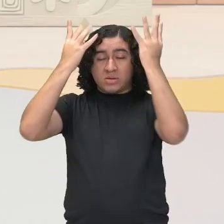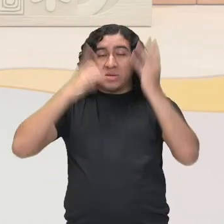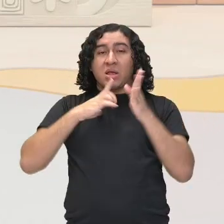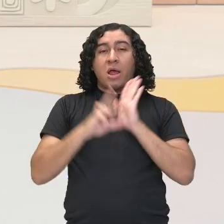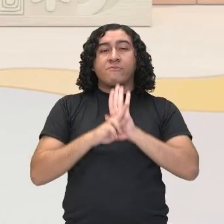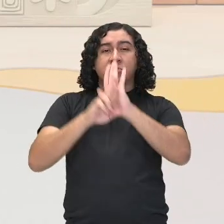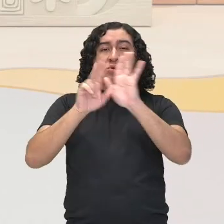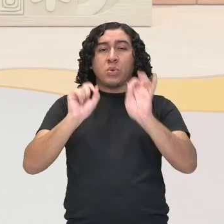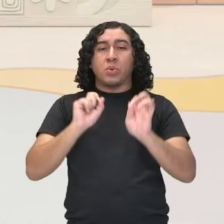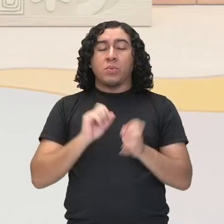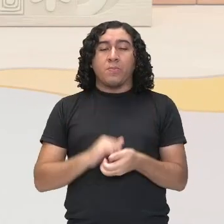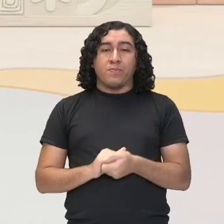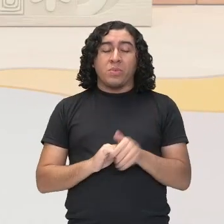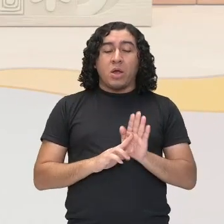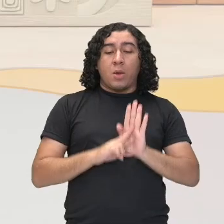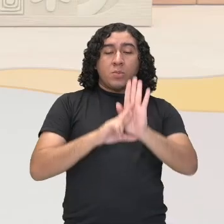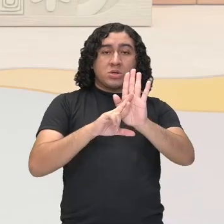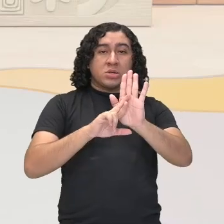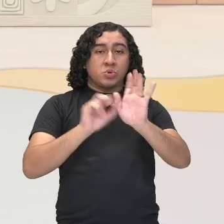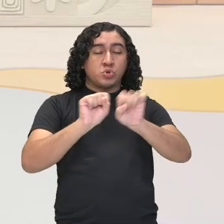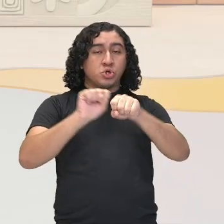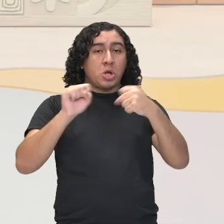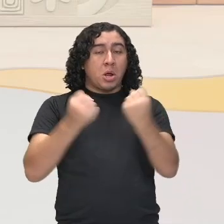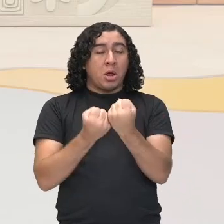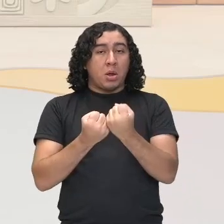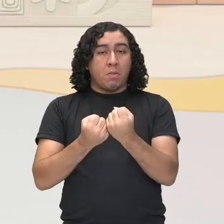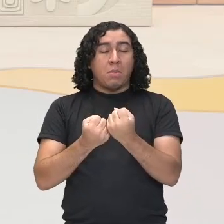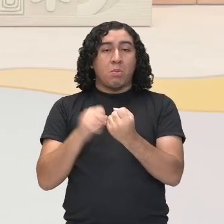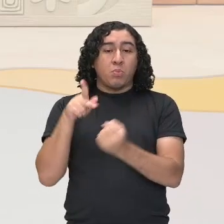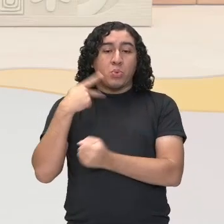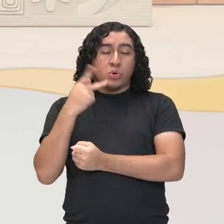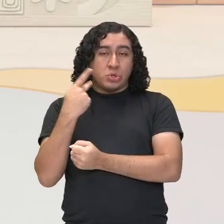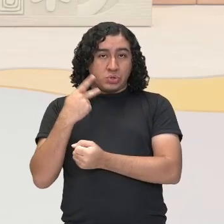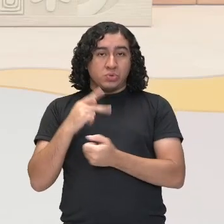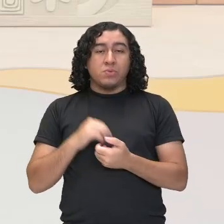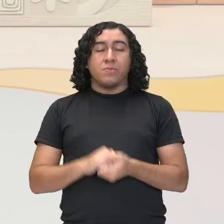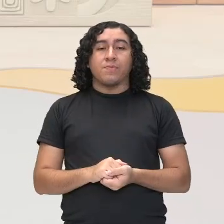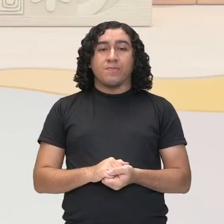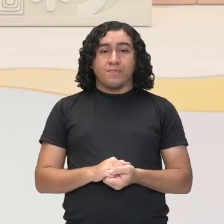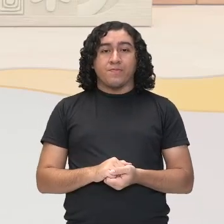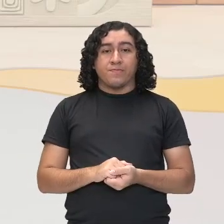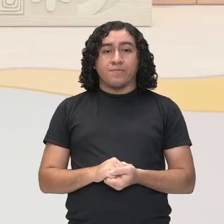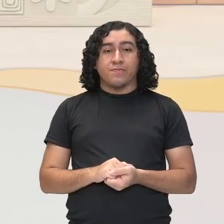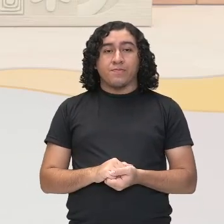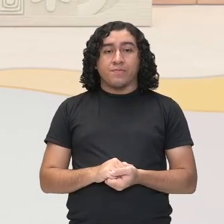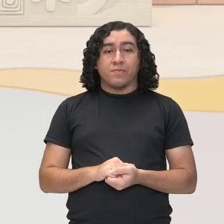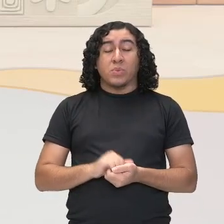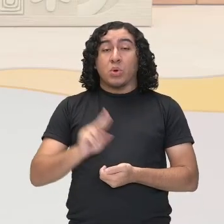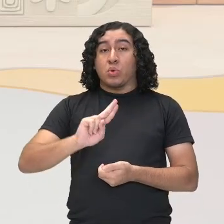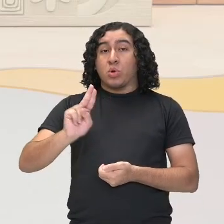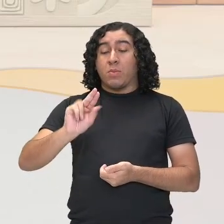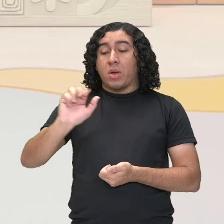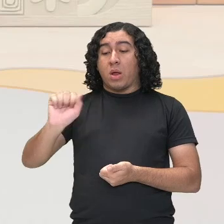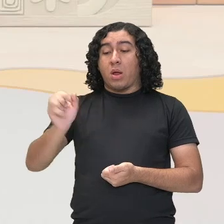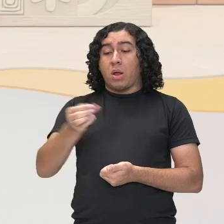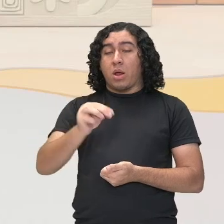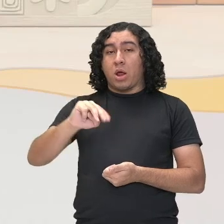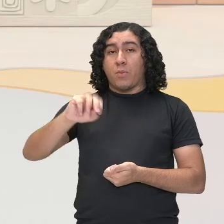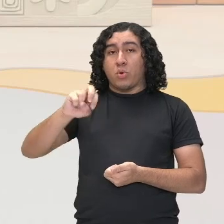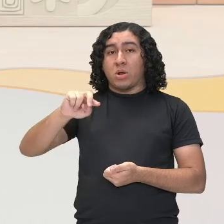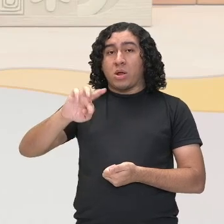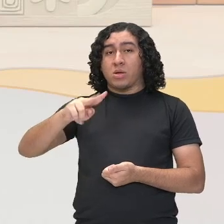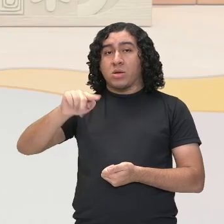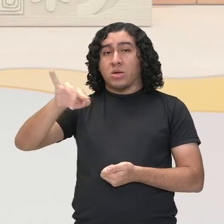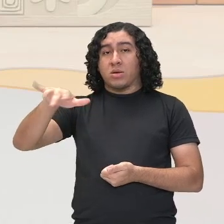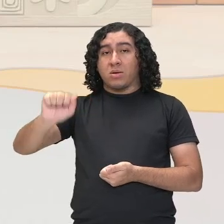coroa representa o sistema político defendido por Thomas Hobbes em sua obra A Monarquia. No número 2,